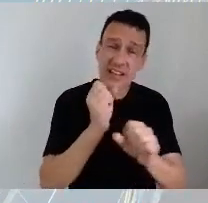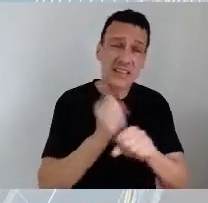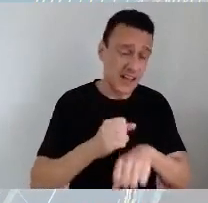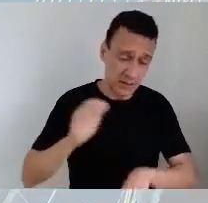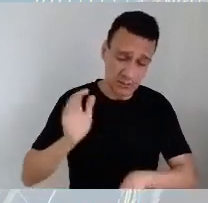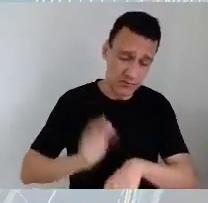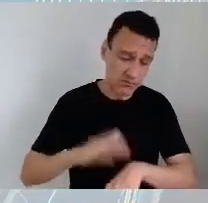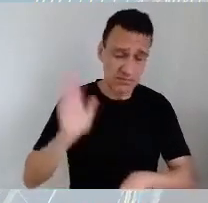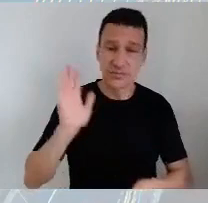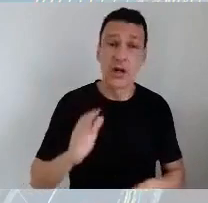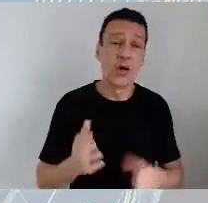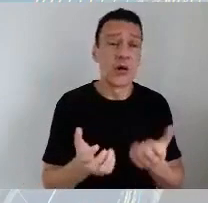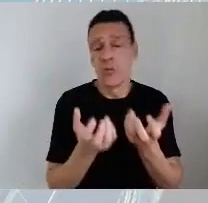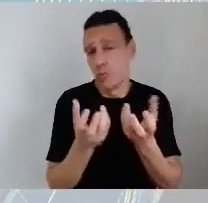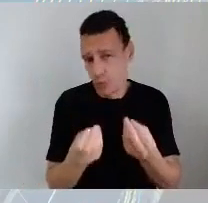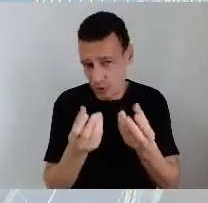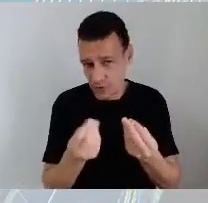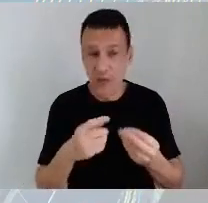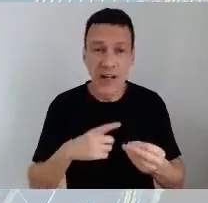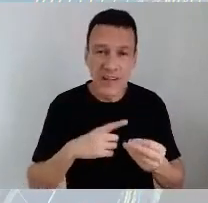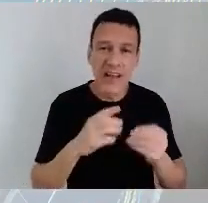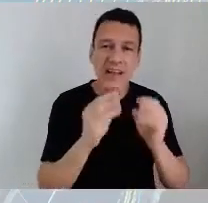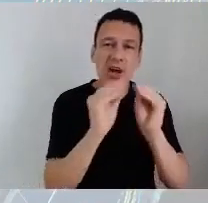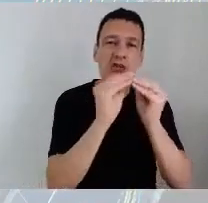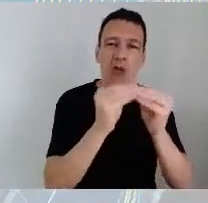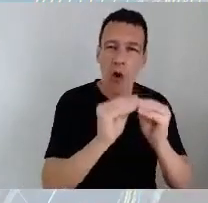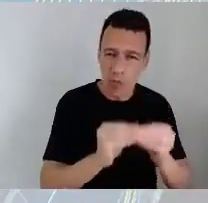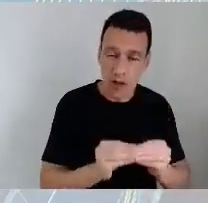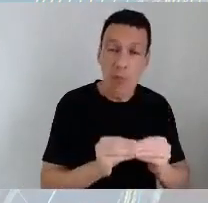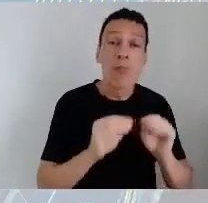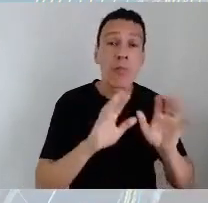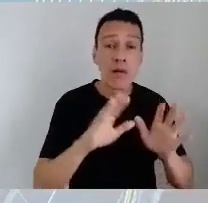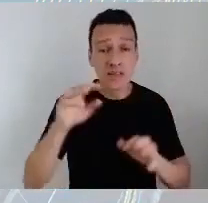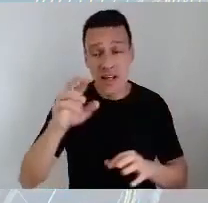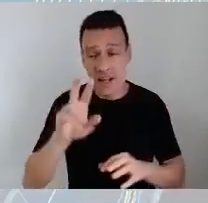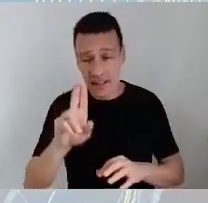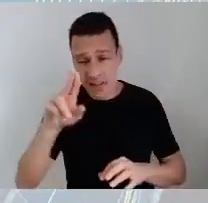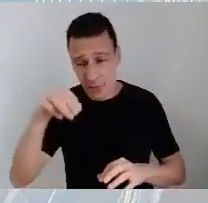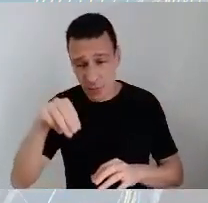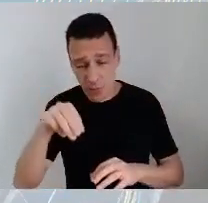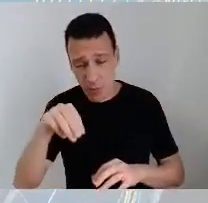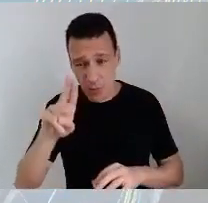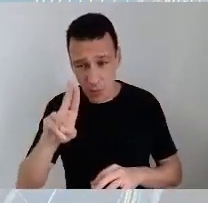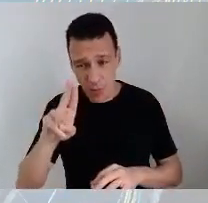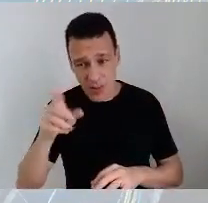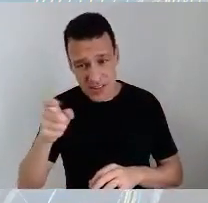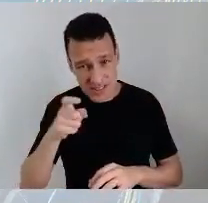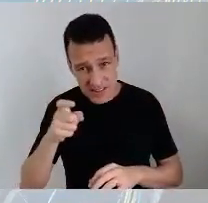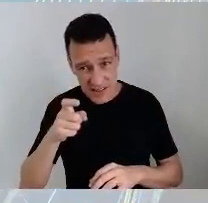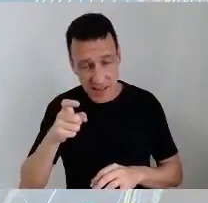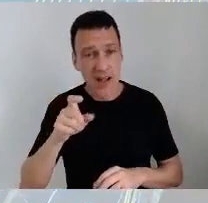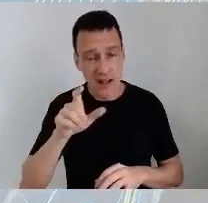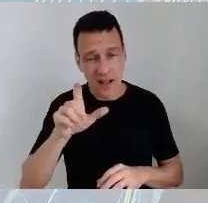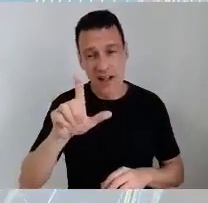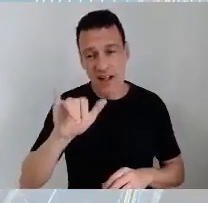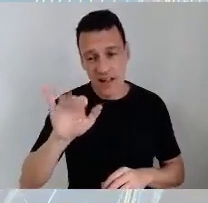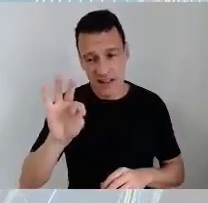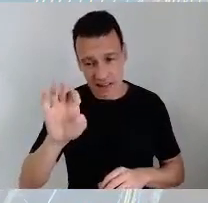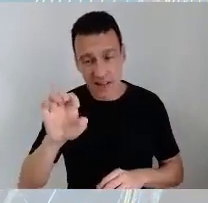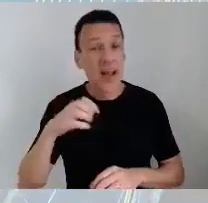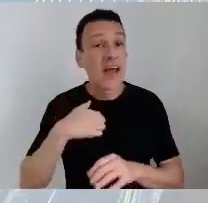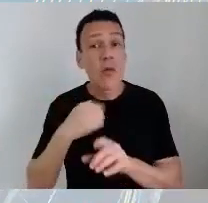algumas fórmulas. E o MOOCs Lite é legal porque eu achei um plugin no Figma para fazer o cálculo meio